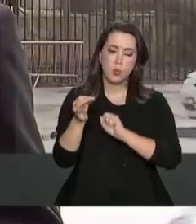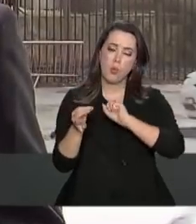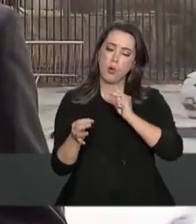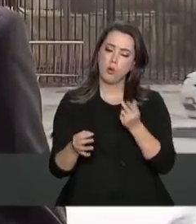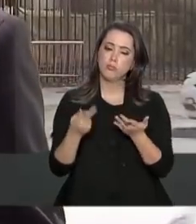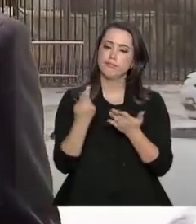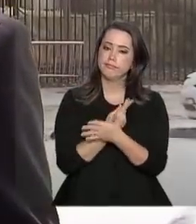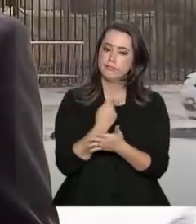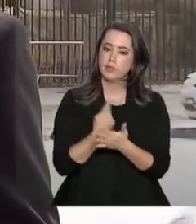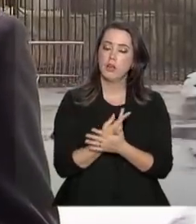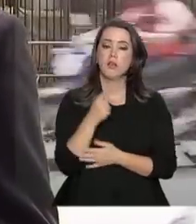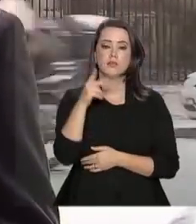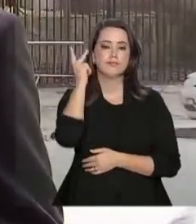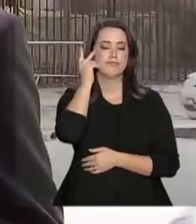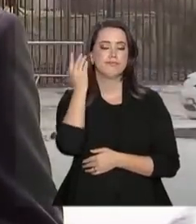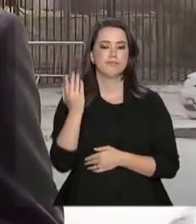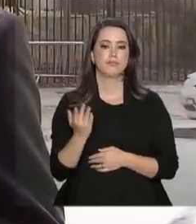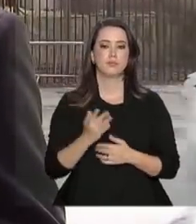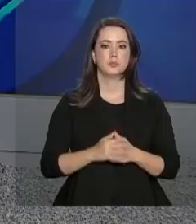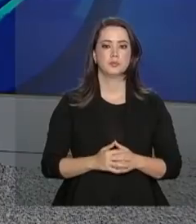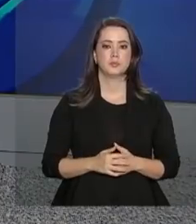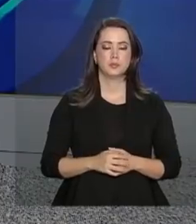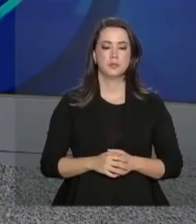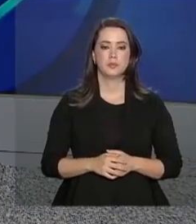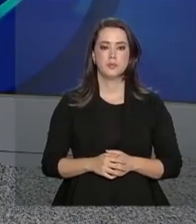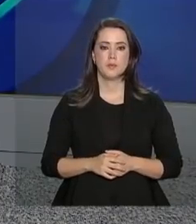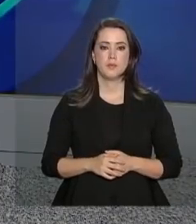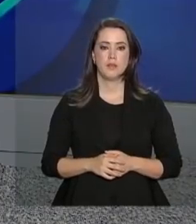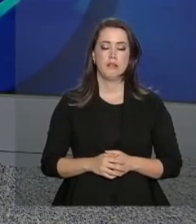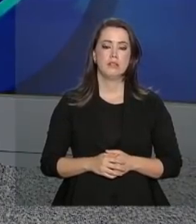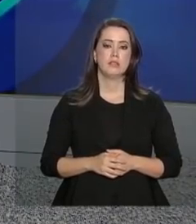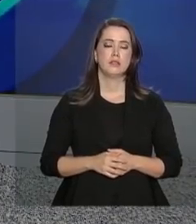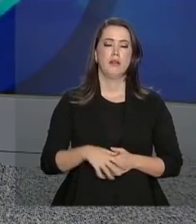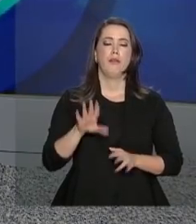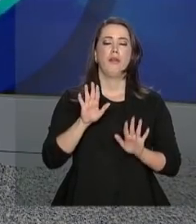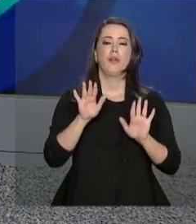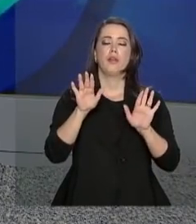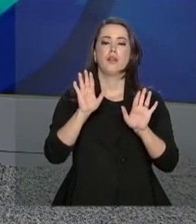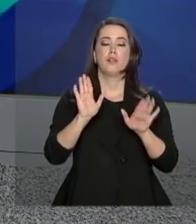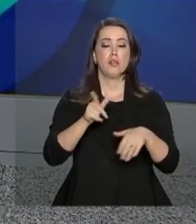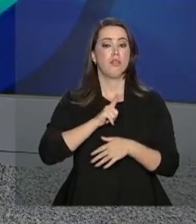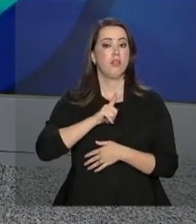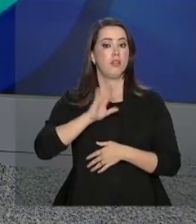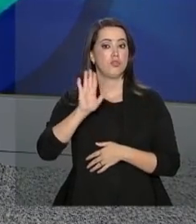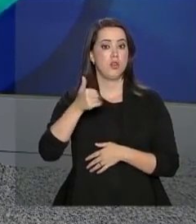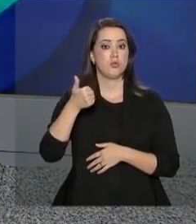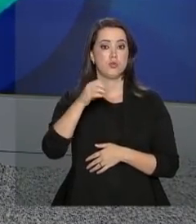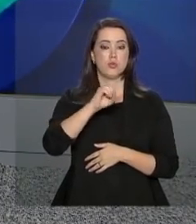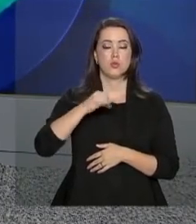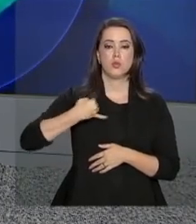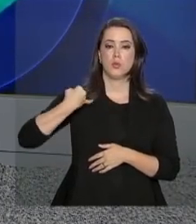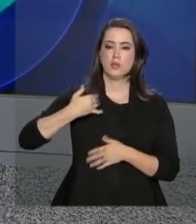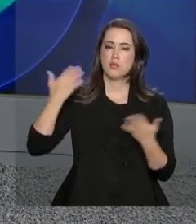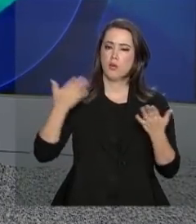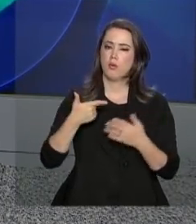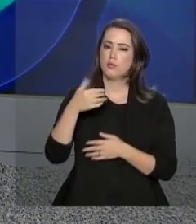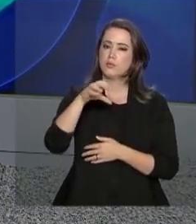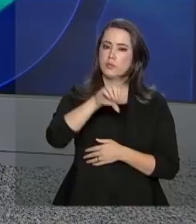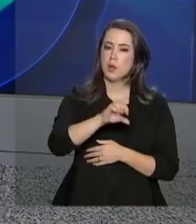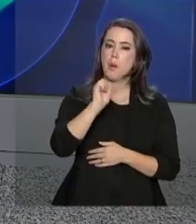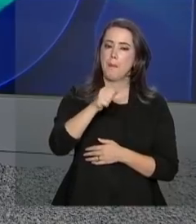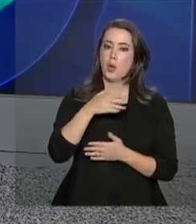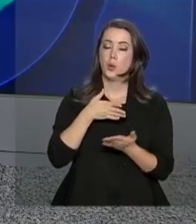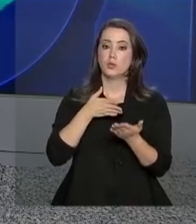www.anatel.gov.br de São Paulo Ricardo Ferraz quem completa 18 anos agora em 2019 já pode fazer o